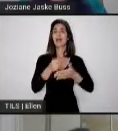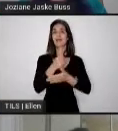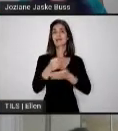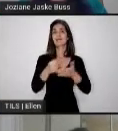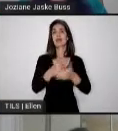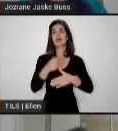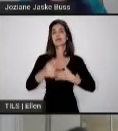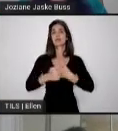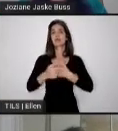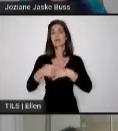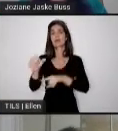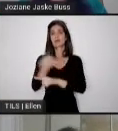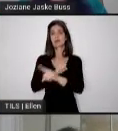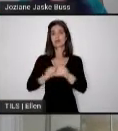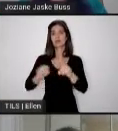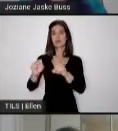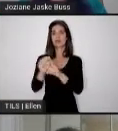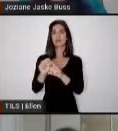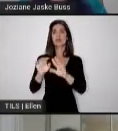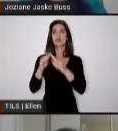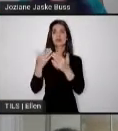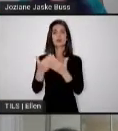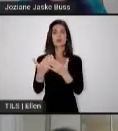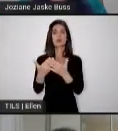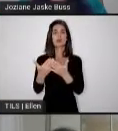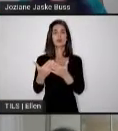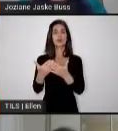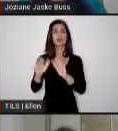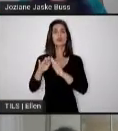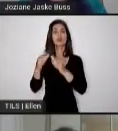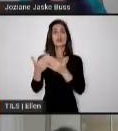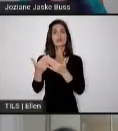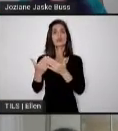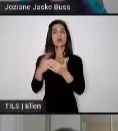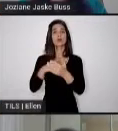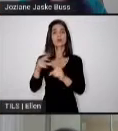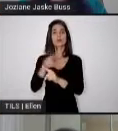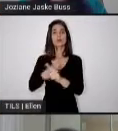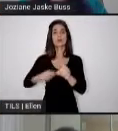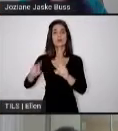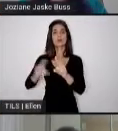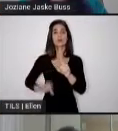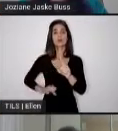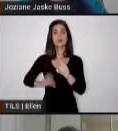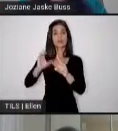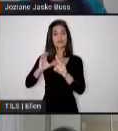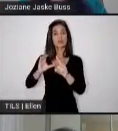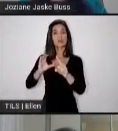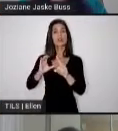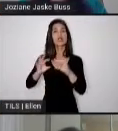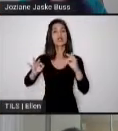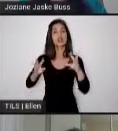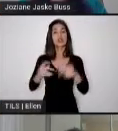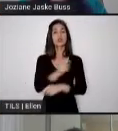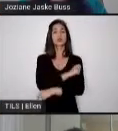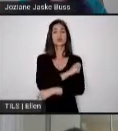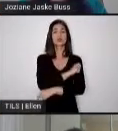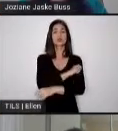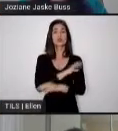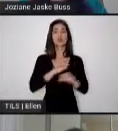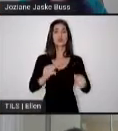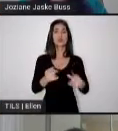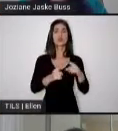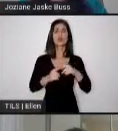na perspectiva de uma escola cidadã, numa escola de todos os alunos, que acolha todos os ritmos de